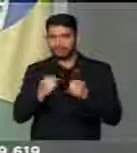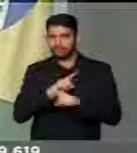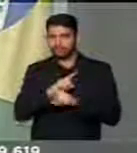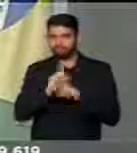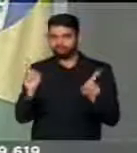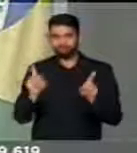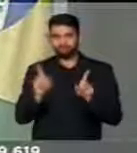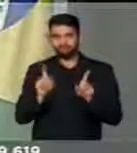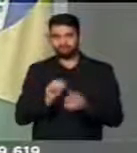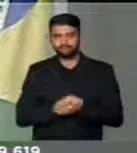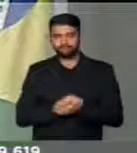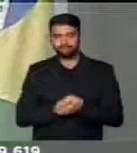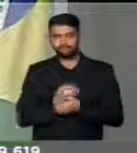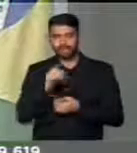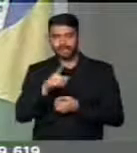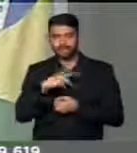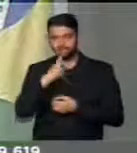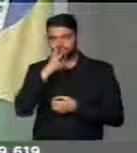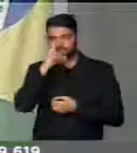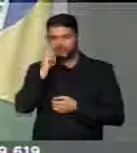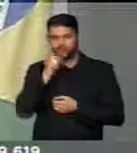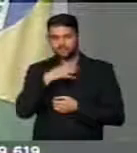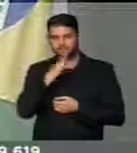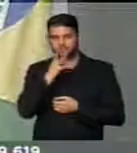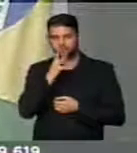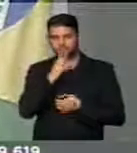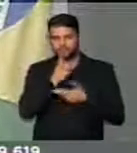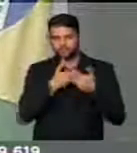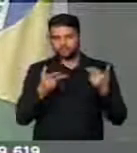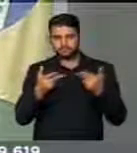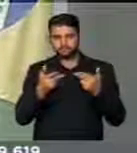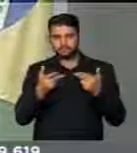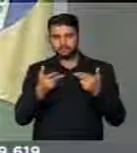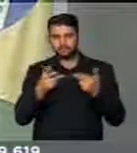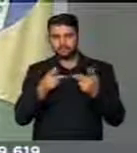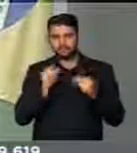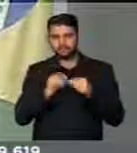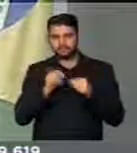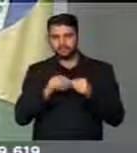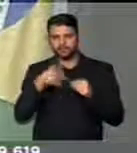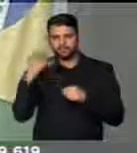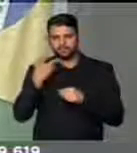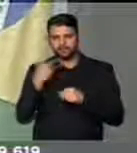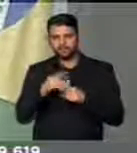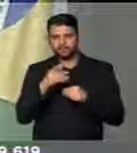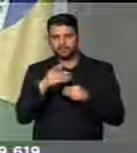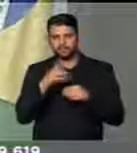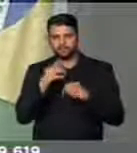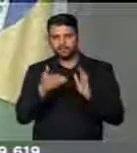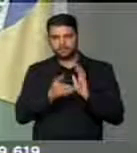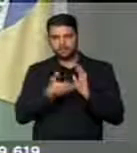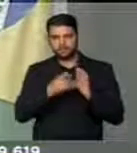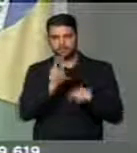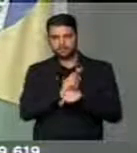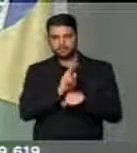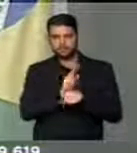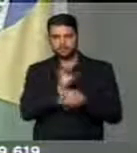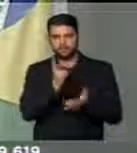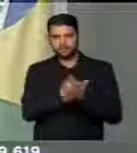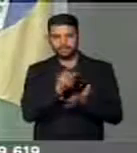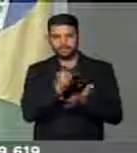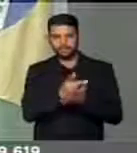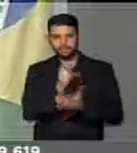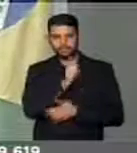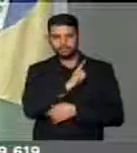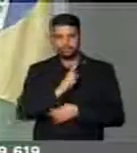aceitará. Essas forças do atraso que ocupam a tribuna da casa para defender a permanência